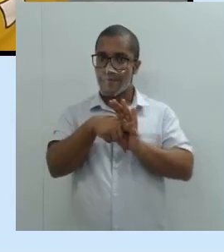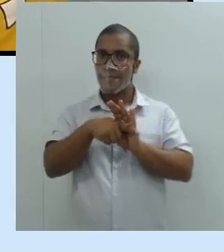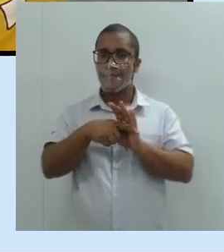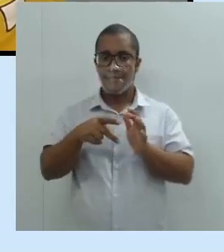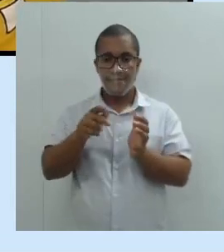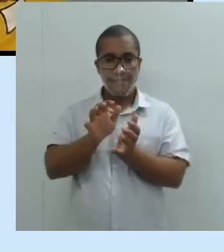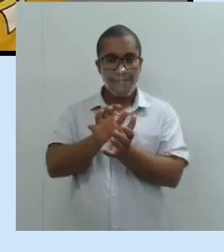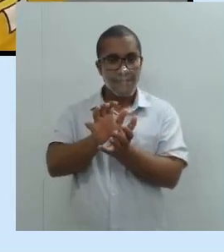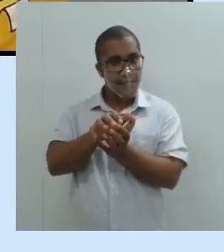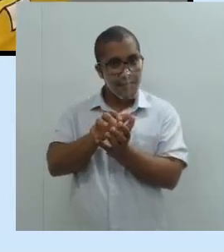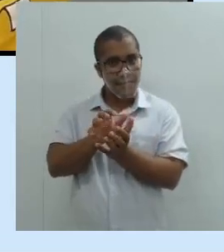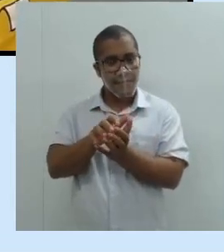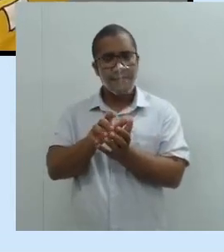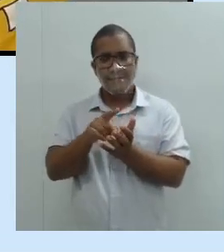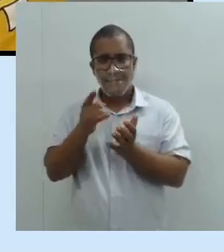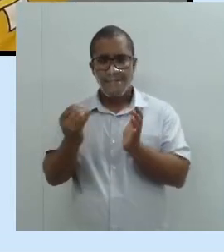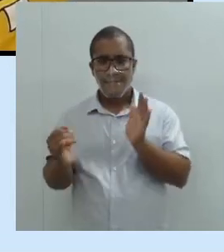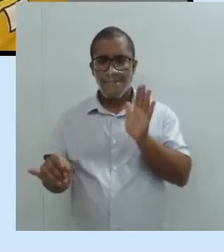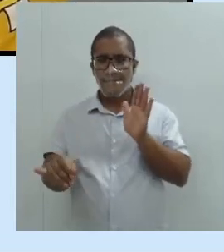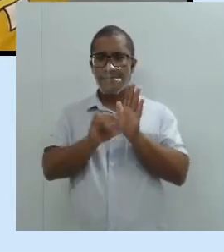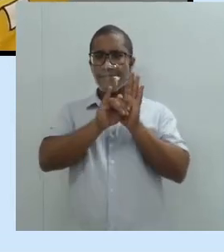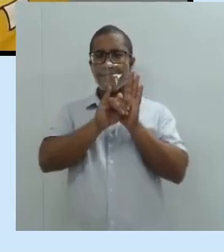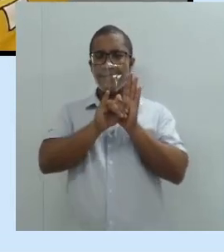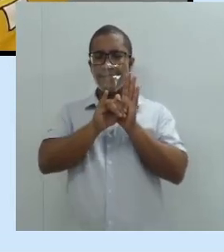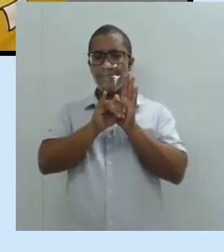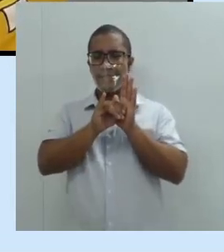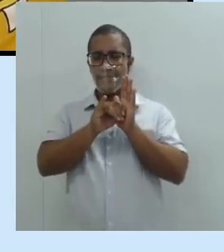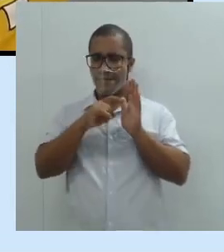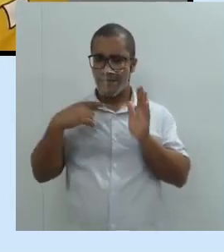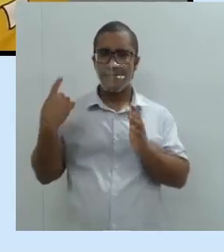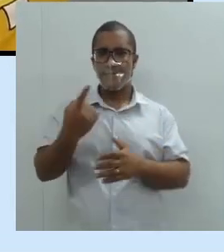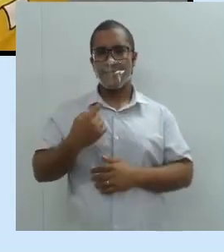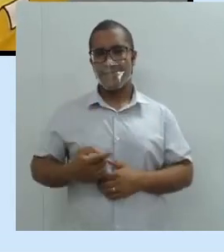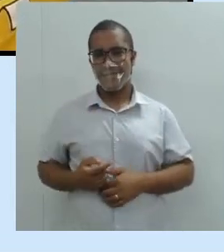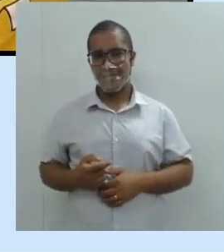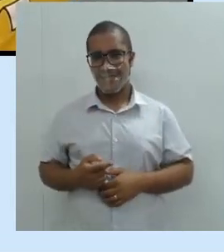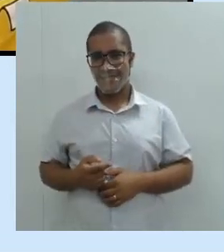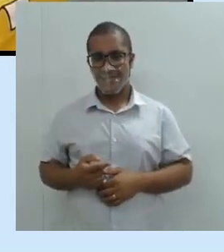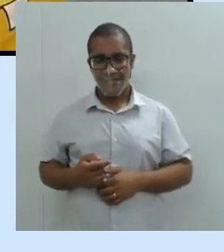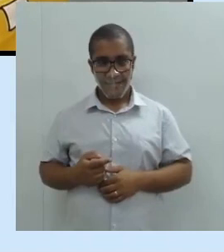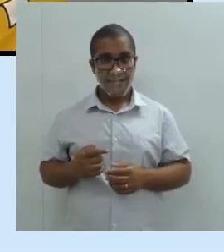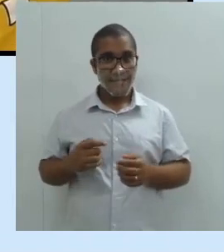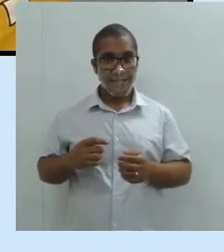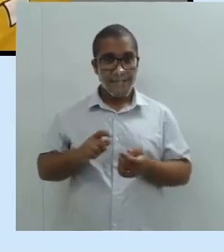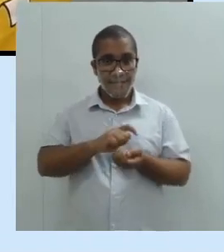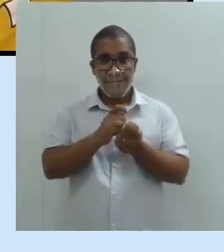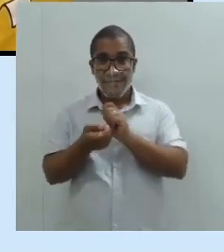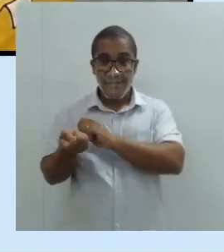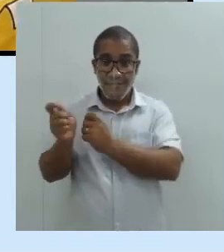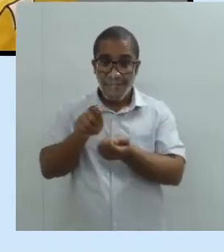uma identidade da nossa cidade, não é? Frevo é considerado